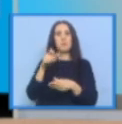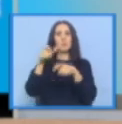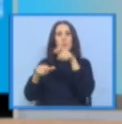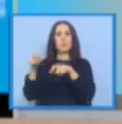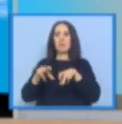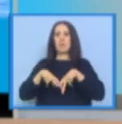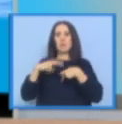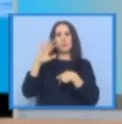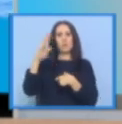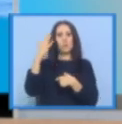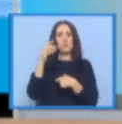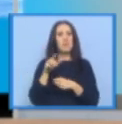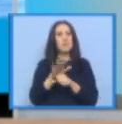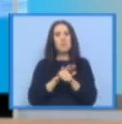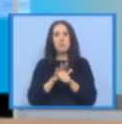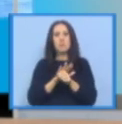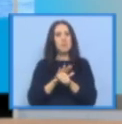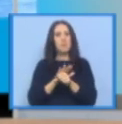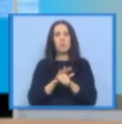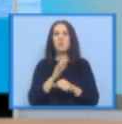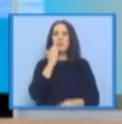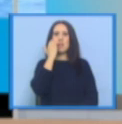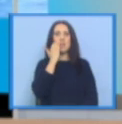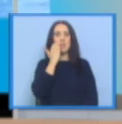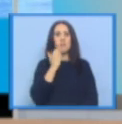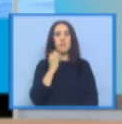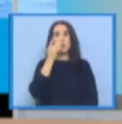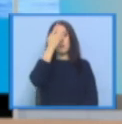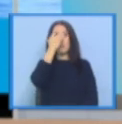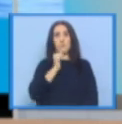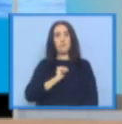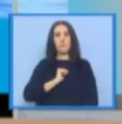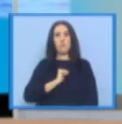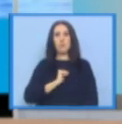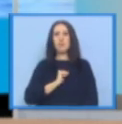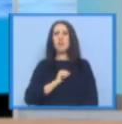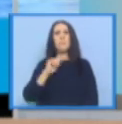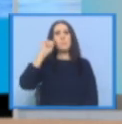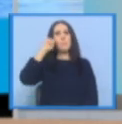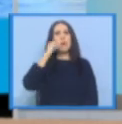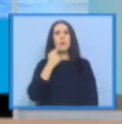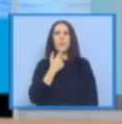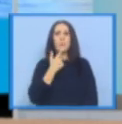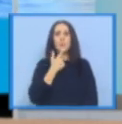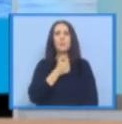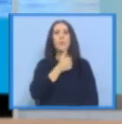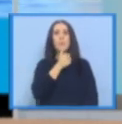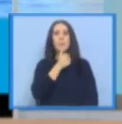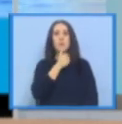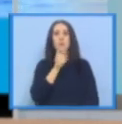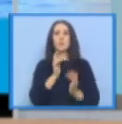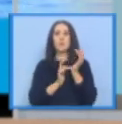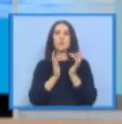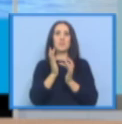mais ricos. Esta situação é grave e, a meu ver, é um grande atropelo àquilo que